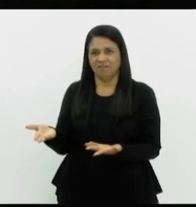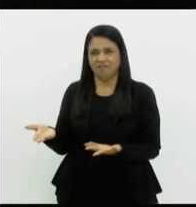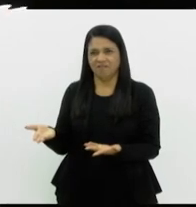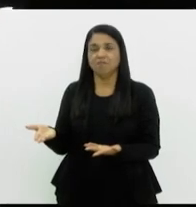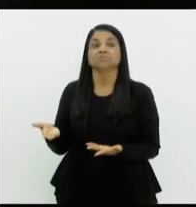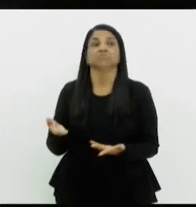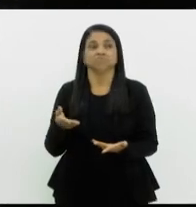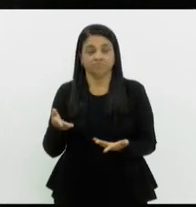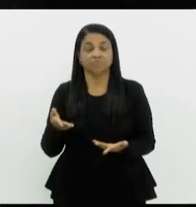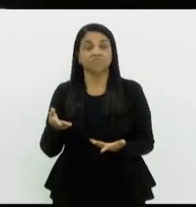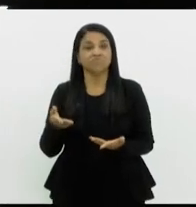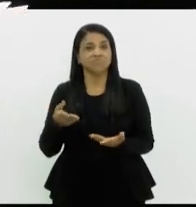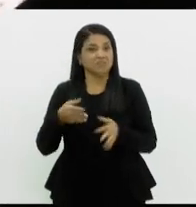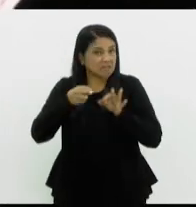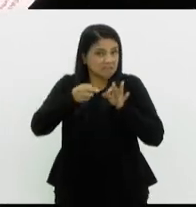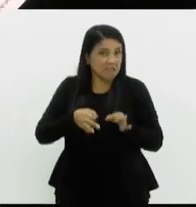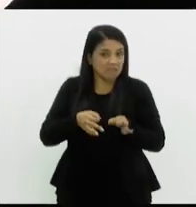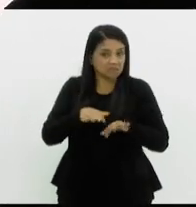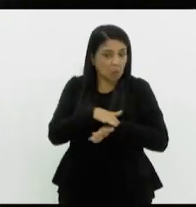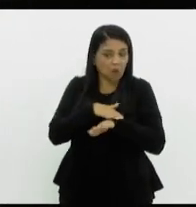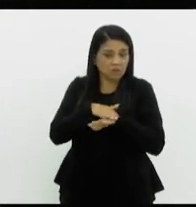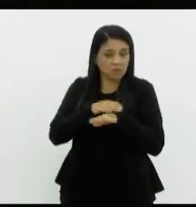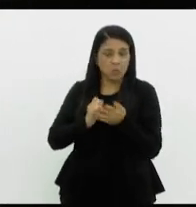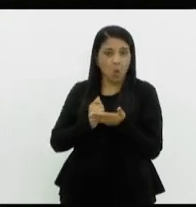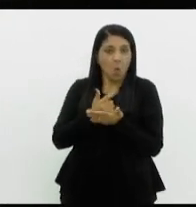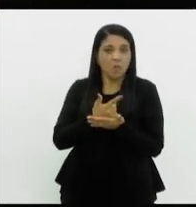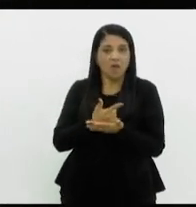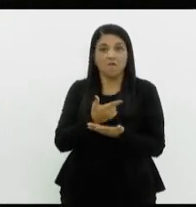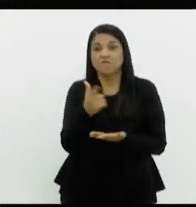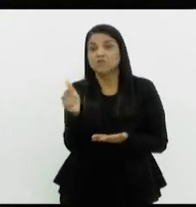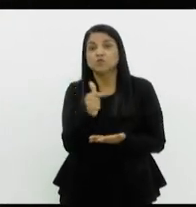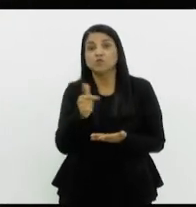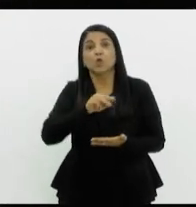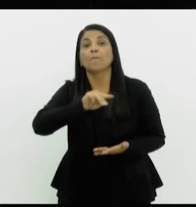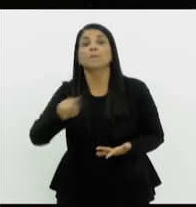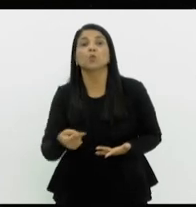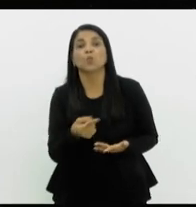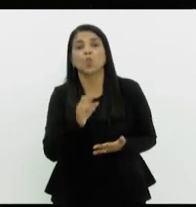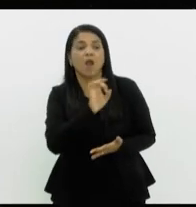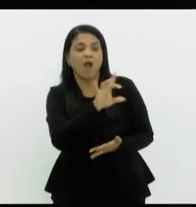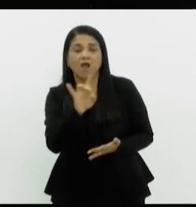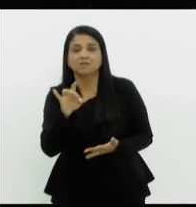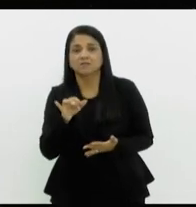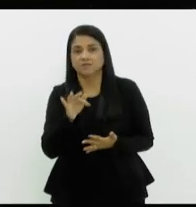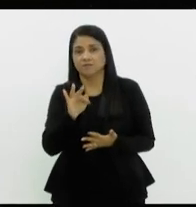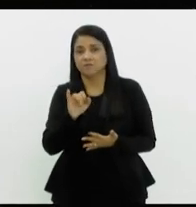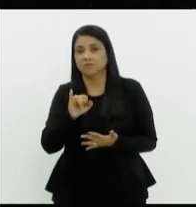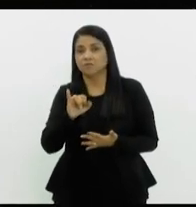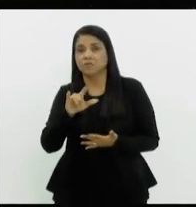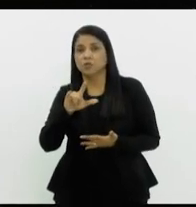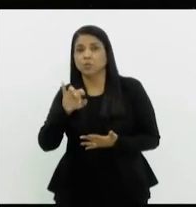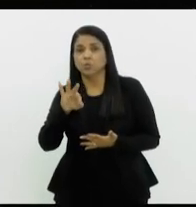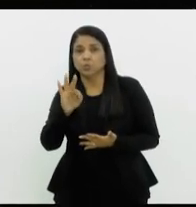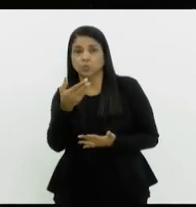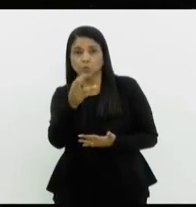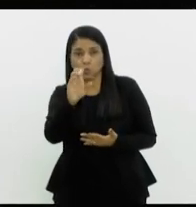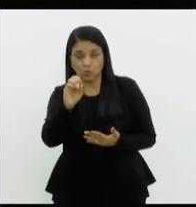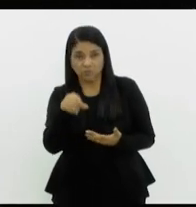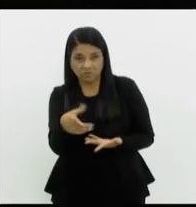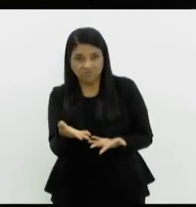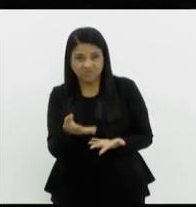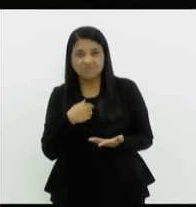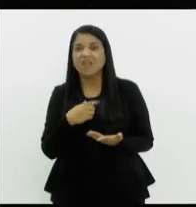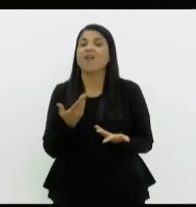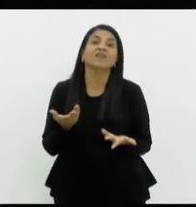Foi? E que tá tudo certo. Que era só comprar 22 mil cada filtro. É isso aí, né, Felipe Neto? Cadê o teu